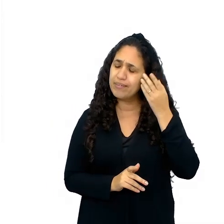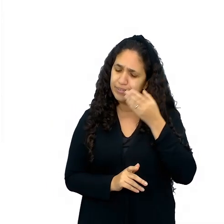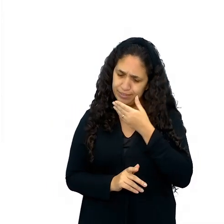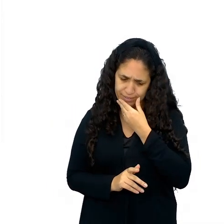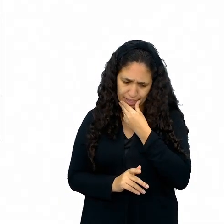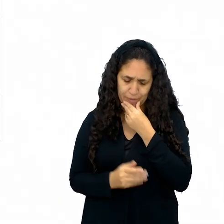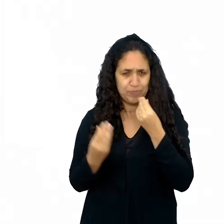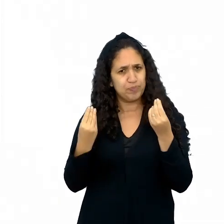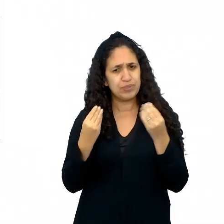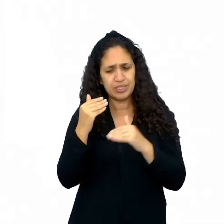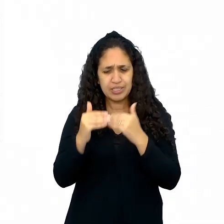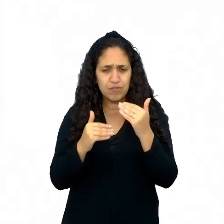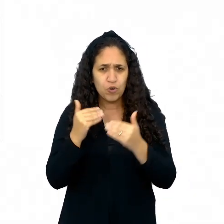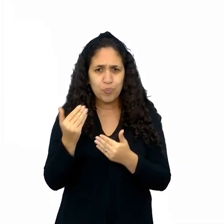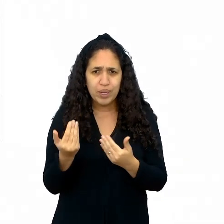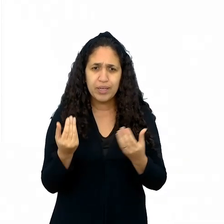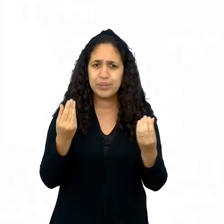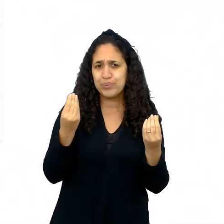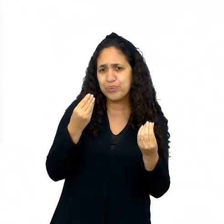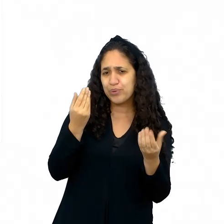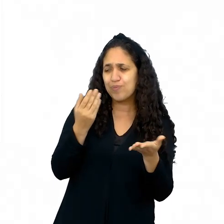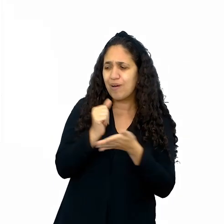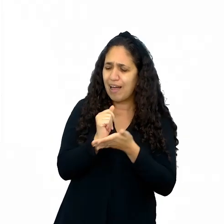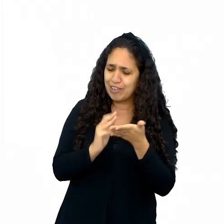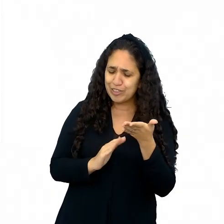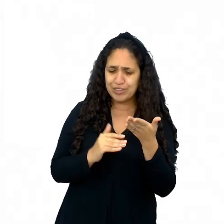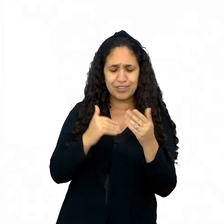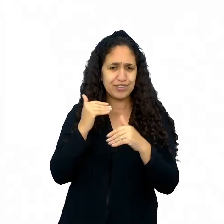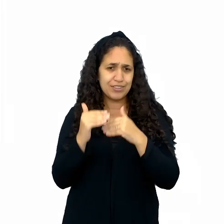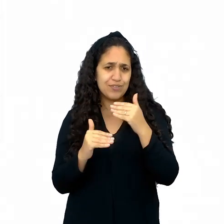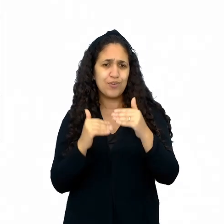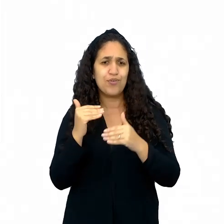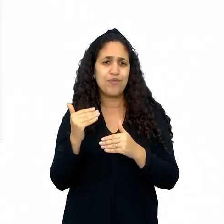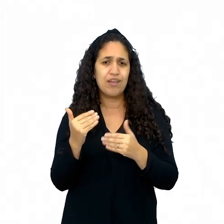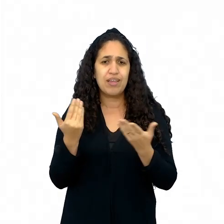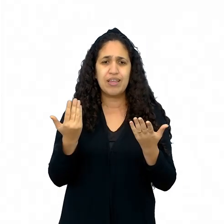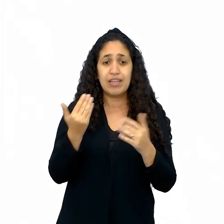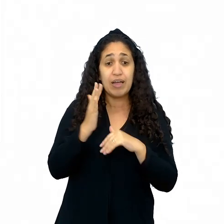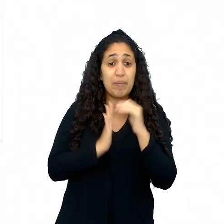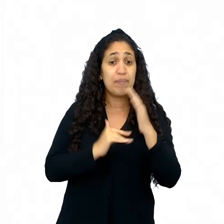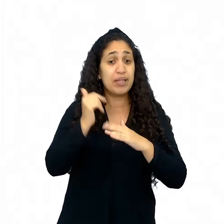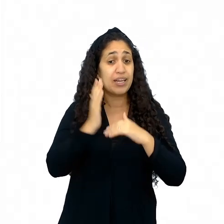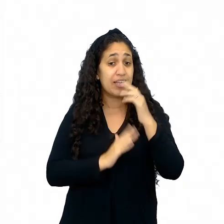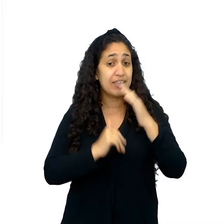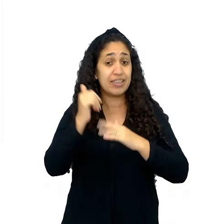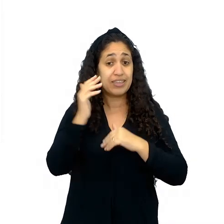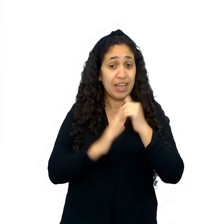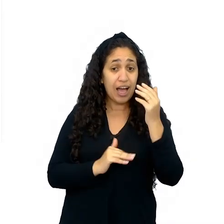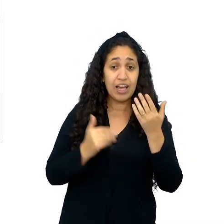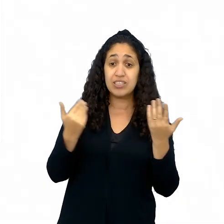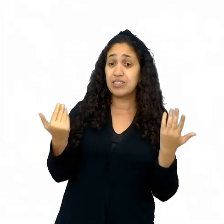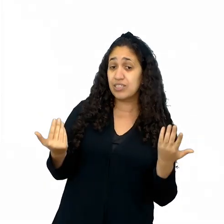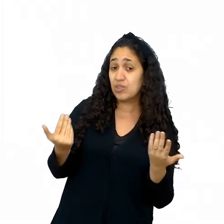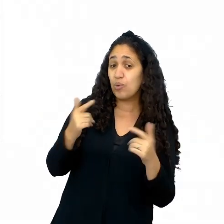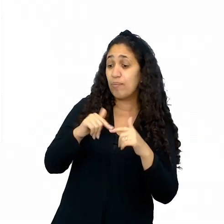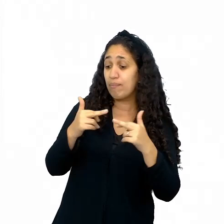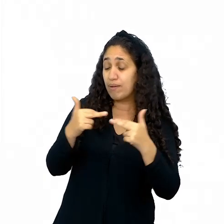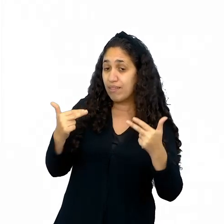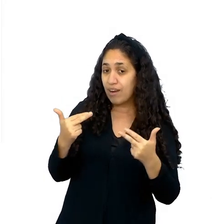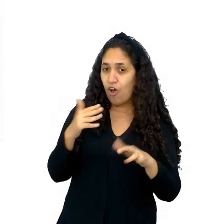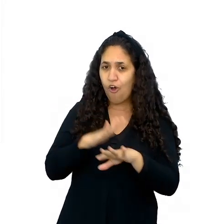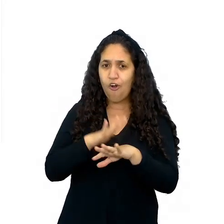em desenvolvimento, em aplicar atividades, desenvolver habilidades, utilizar um material que foi construído com